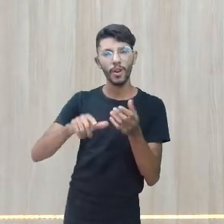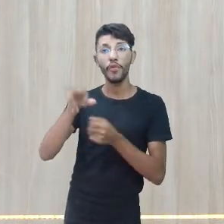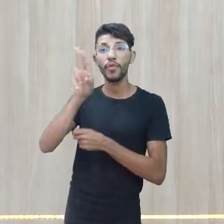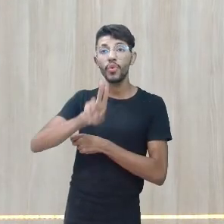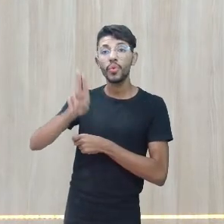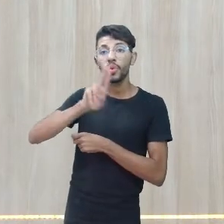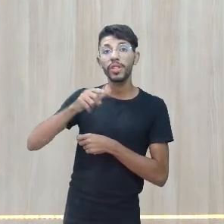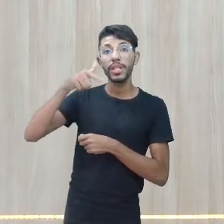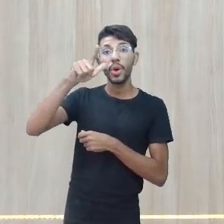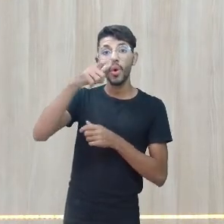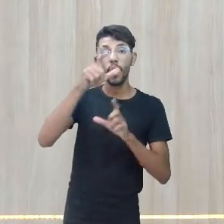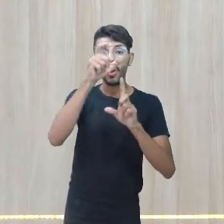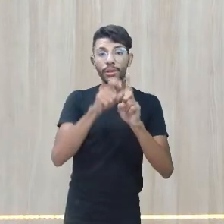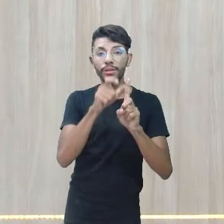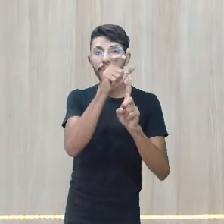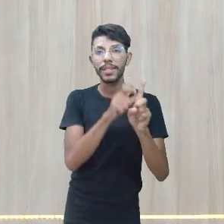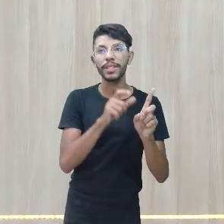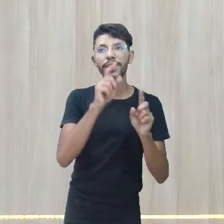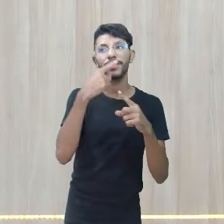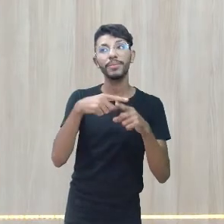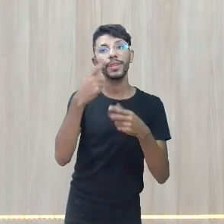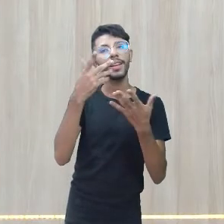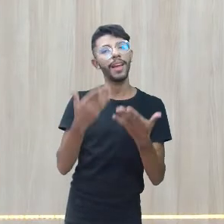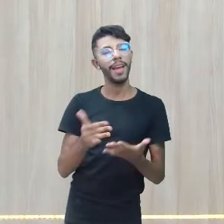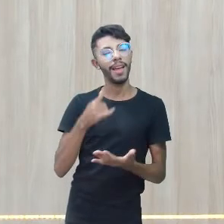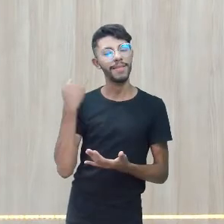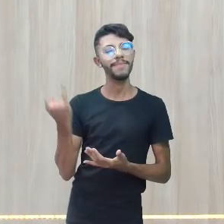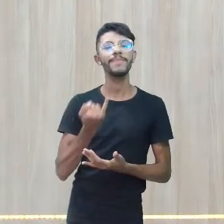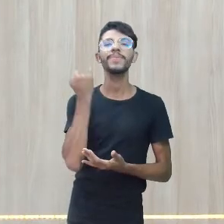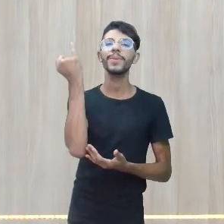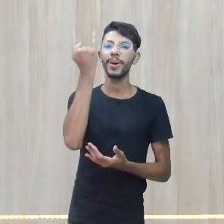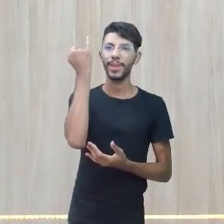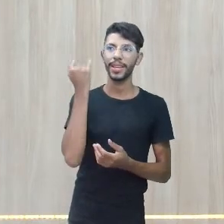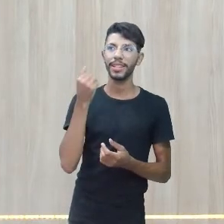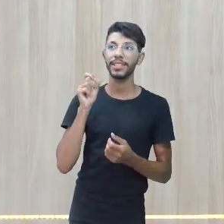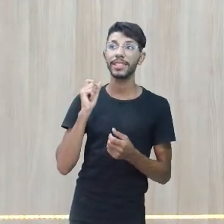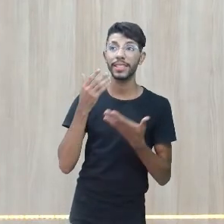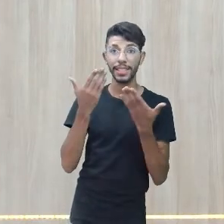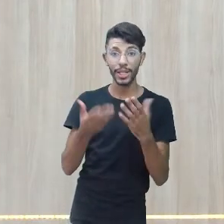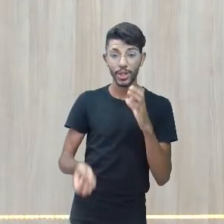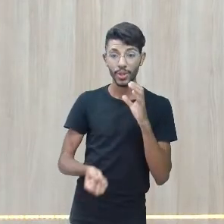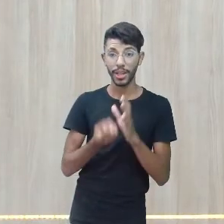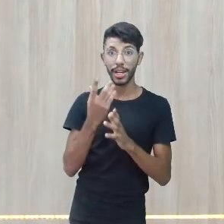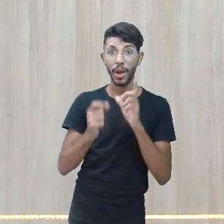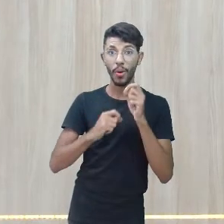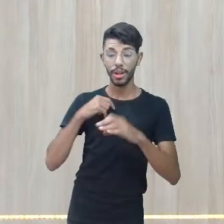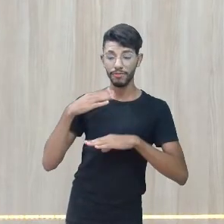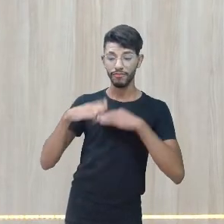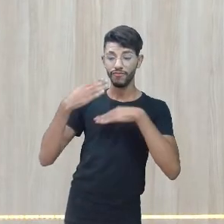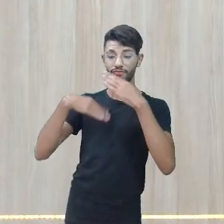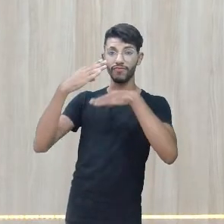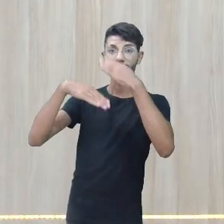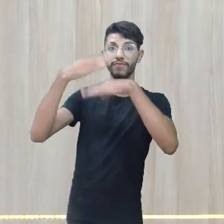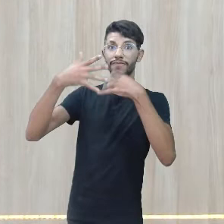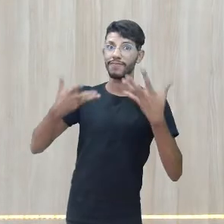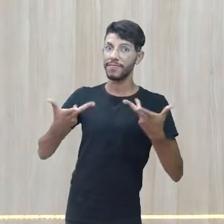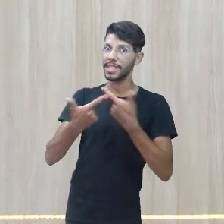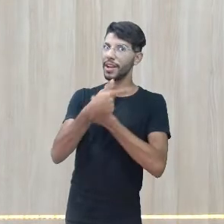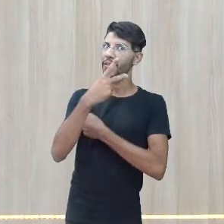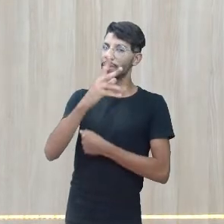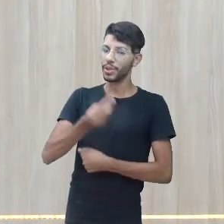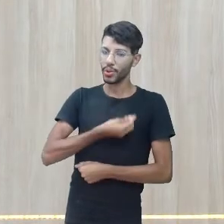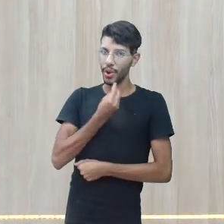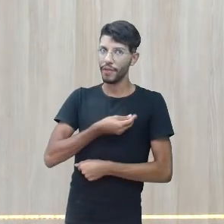outros personagens, porque isso é muito importante. Isso vai gerar um crescimento incrível na sua